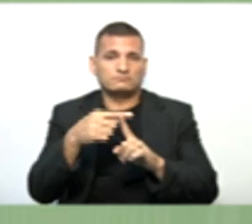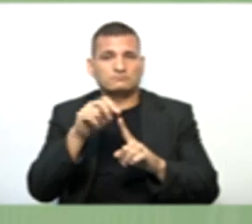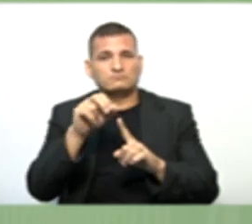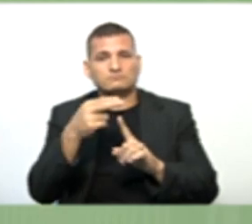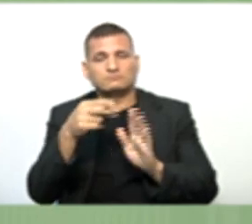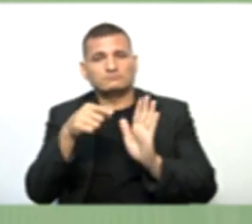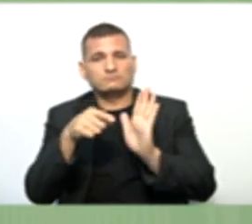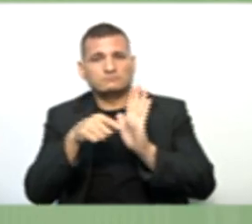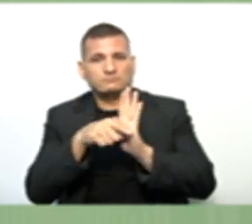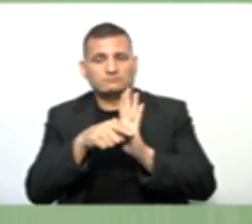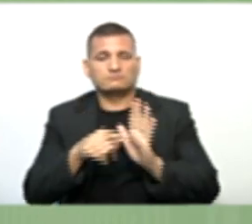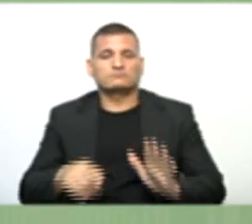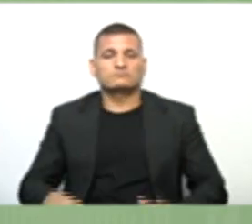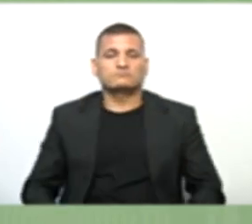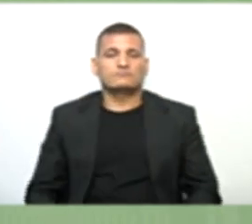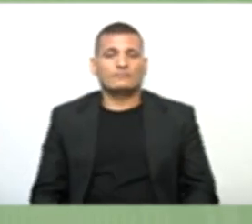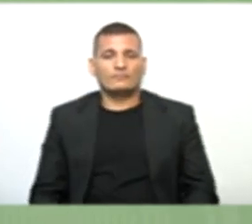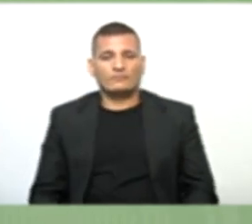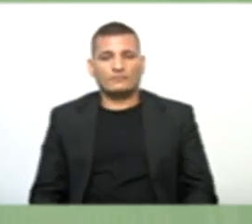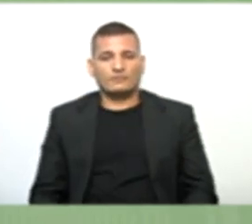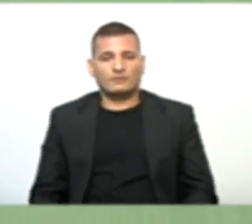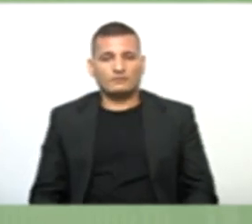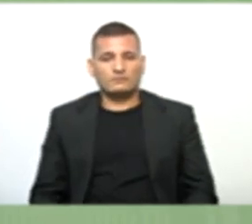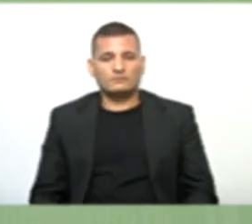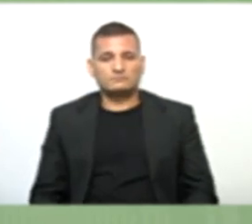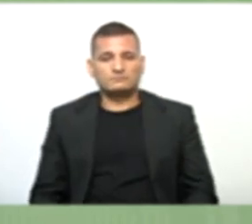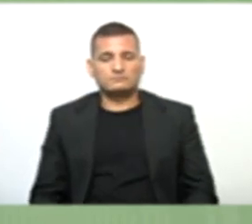alguma resposta aí? Tem.